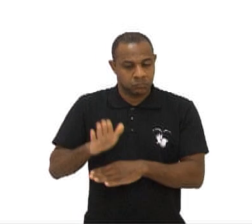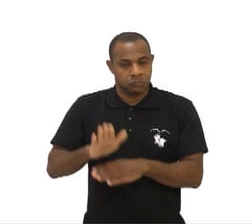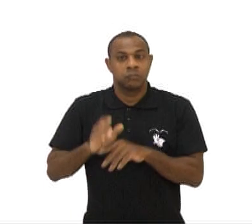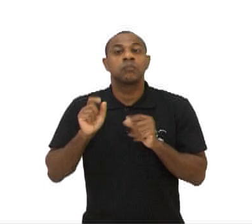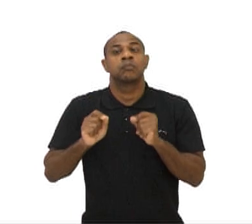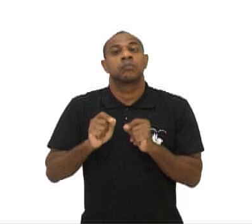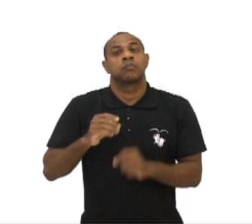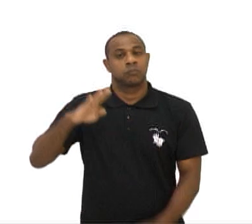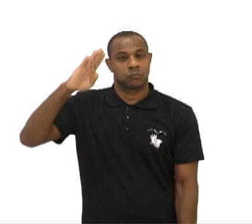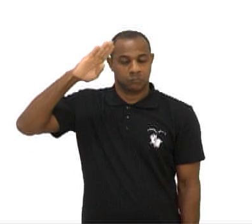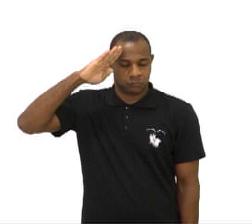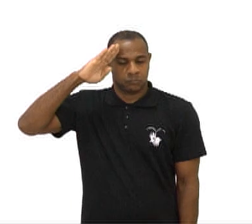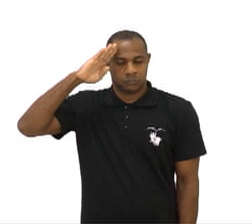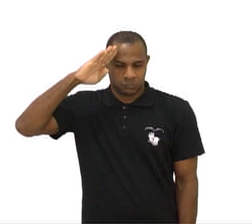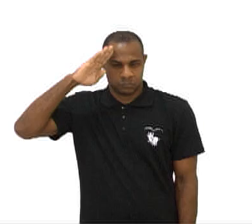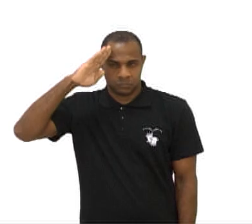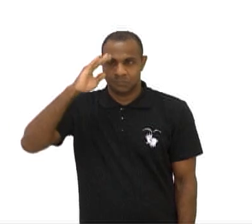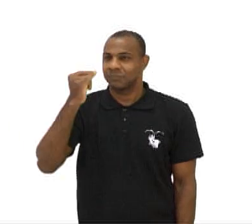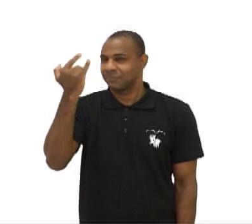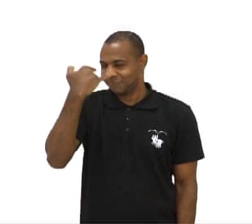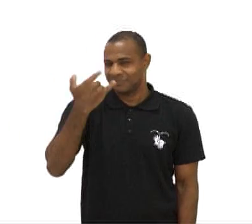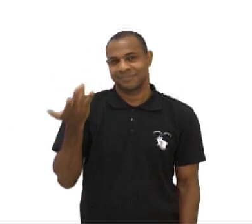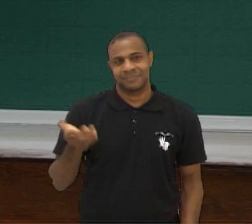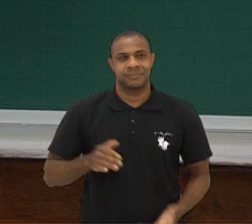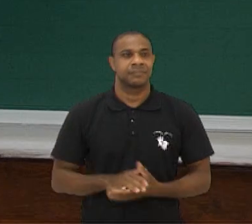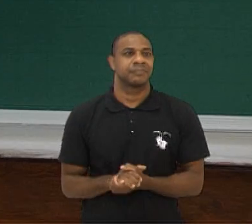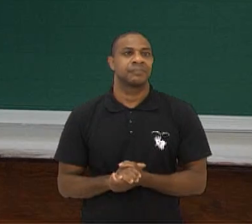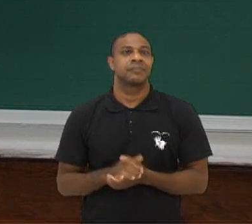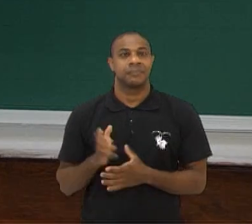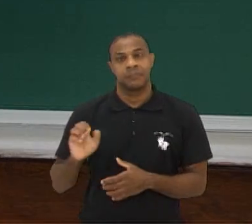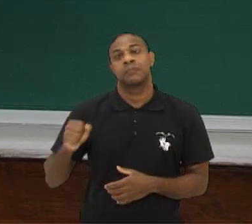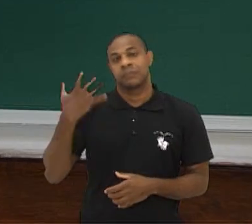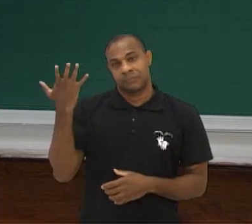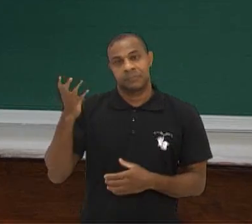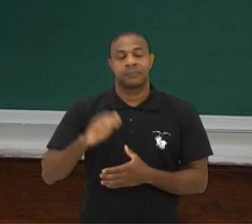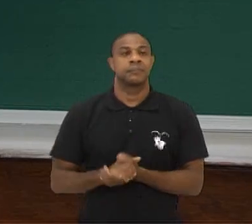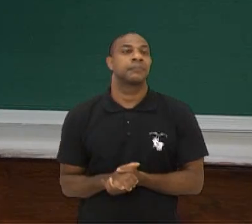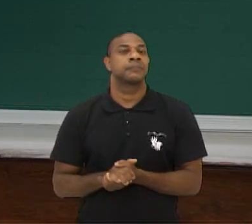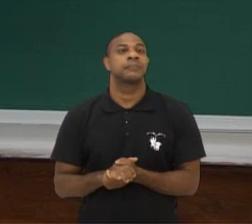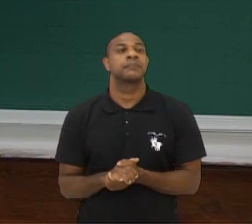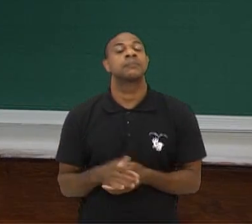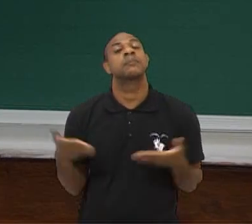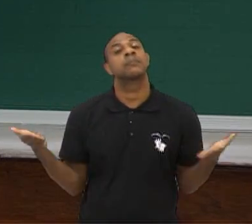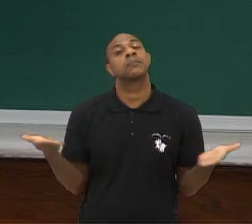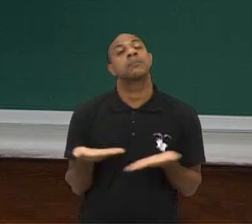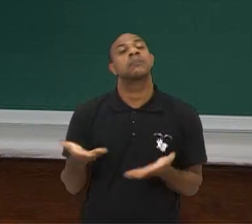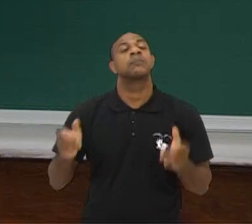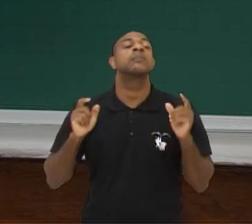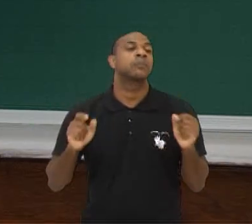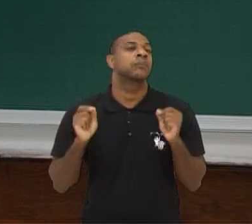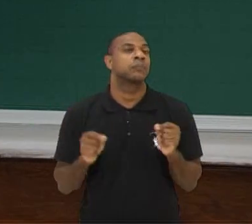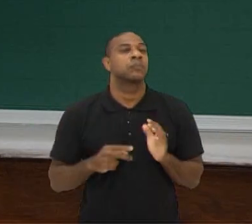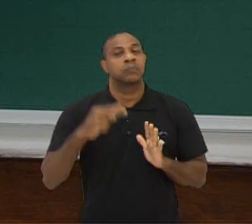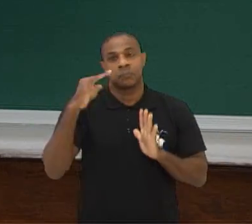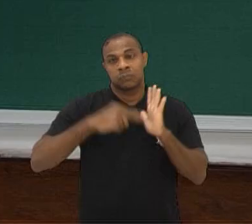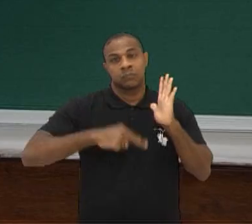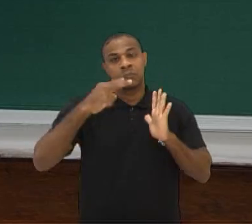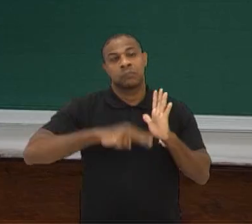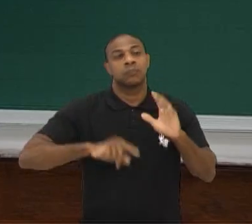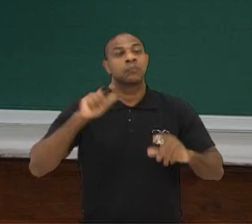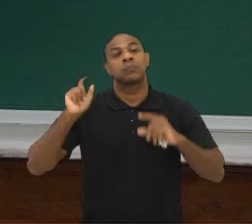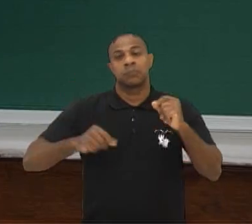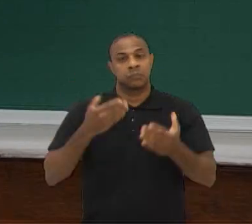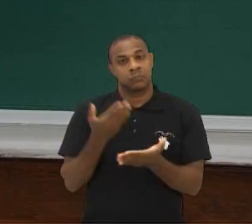Então, é um fato, é um acontecimento na história, certo? Então, hoje a gente acabou analisando